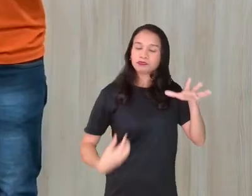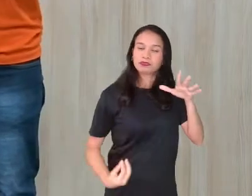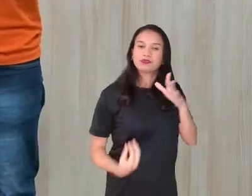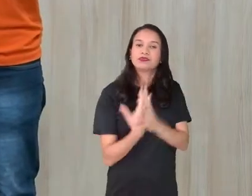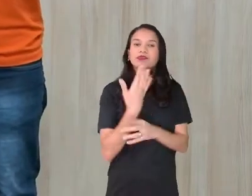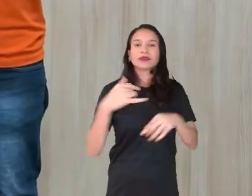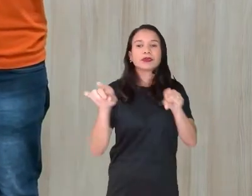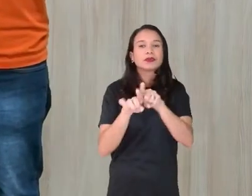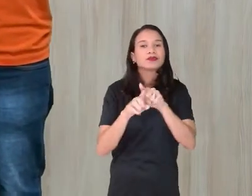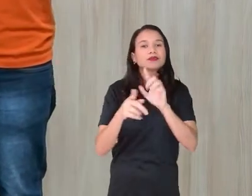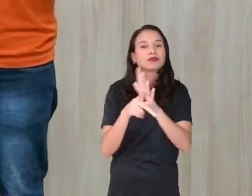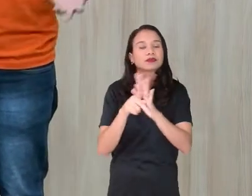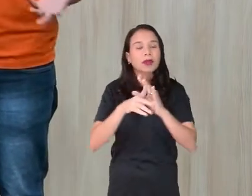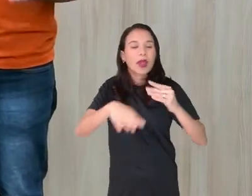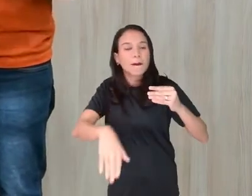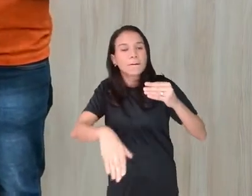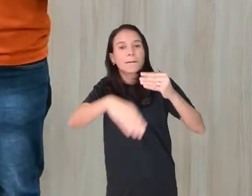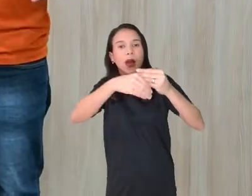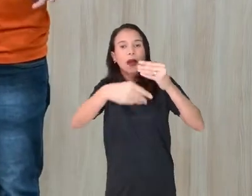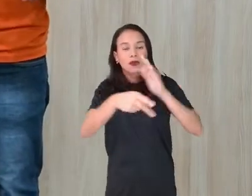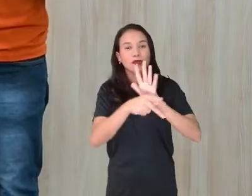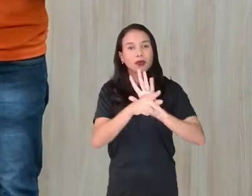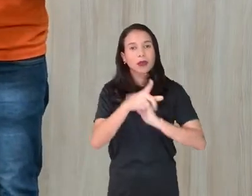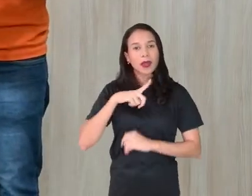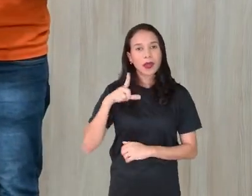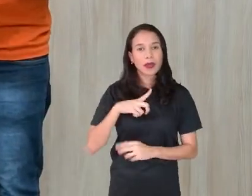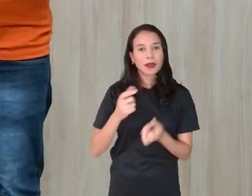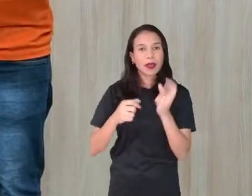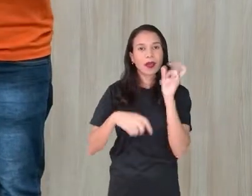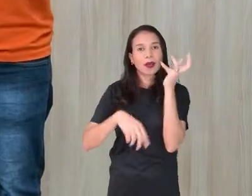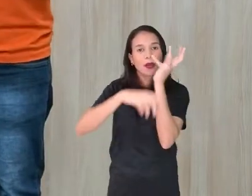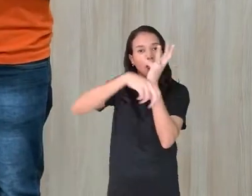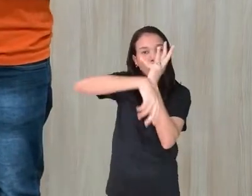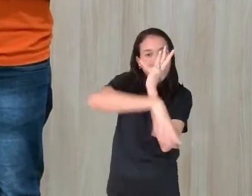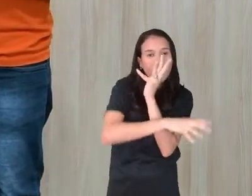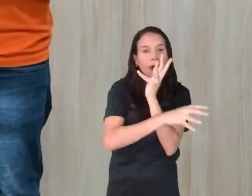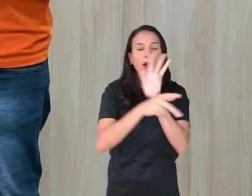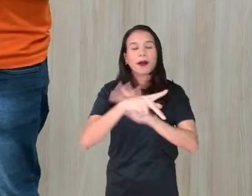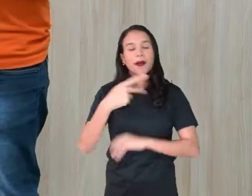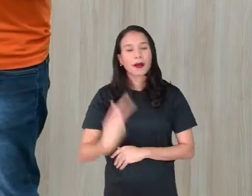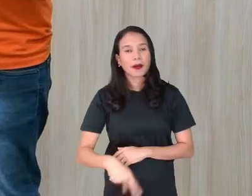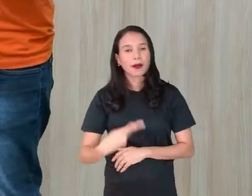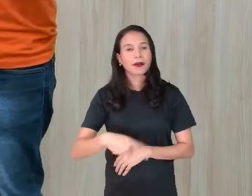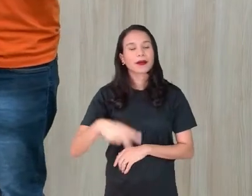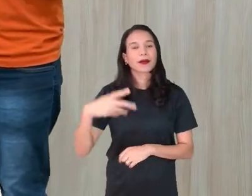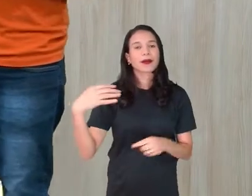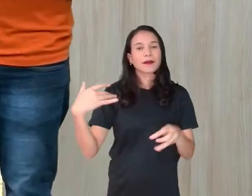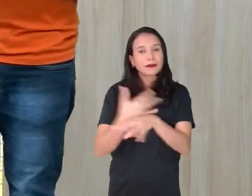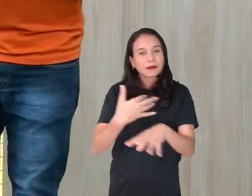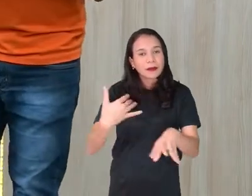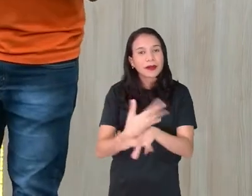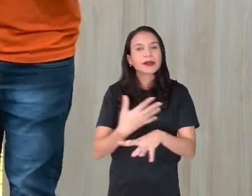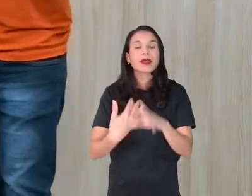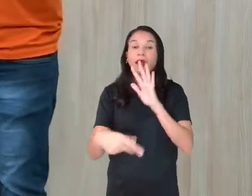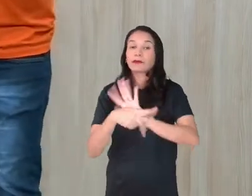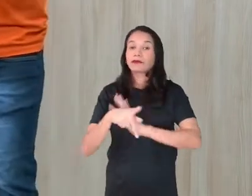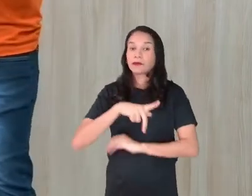trazer, além do bioma mangue para a nossa cidade, vai trazer também